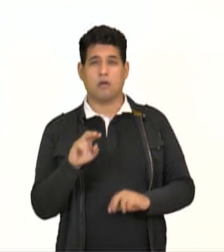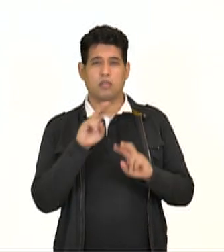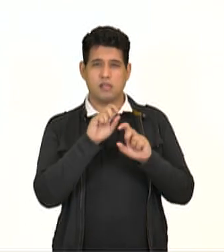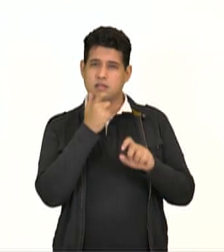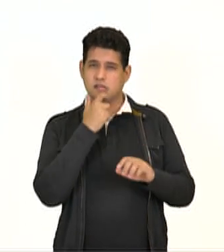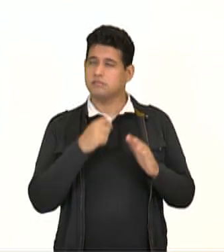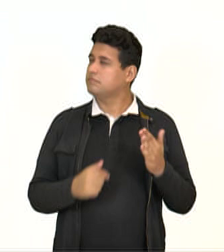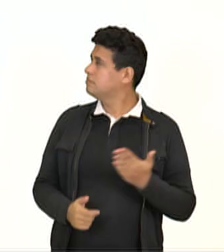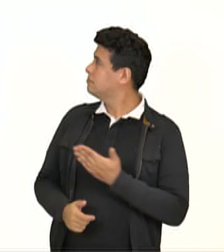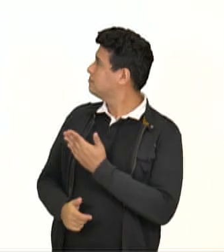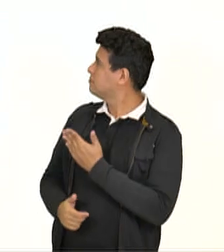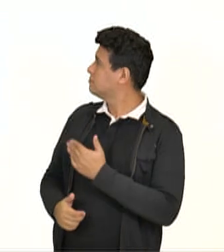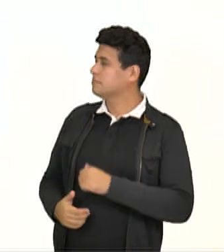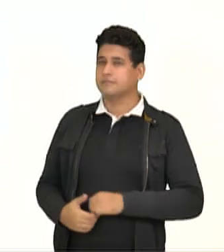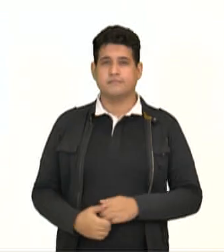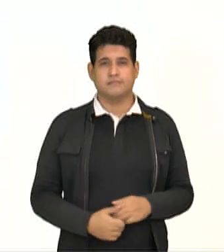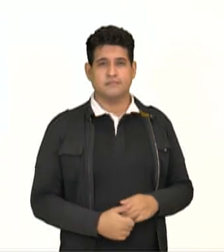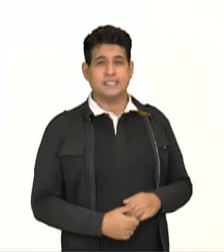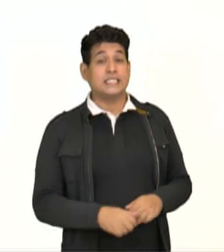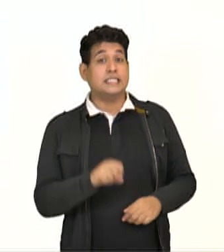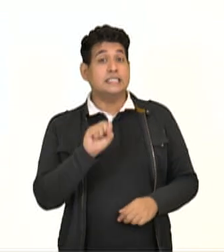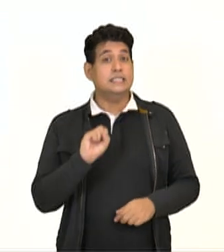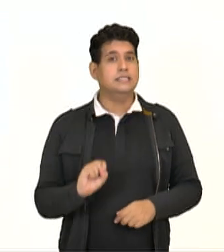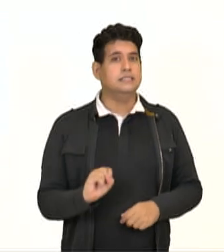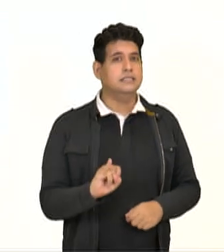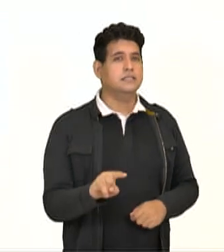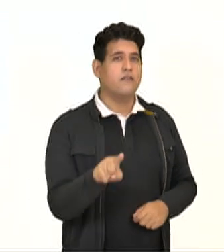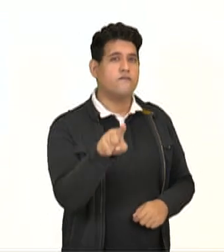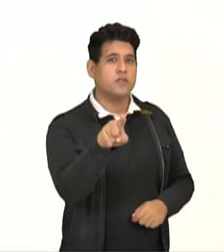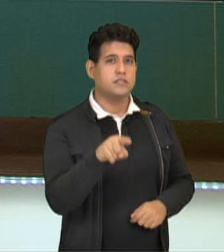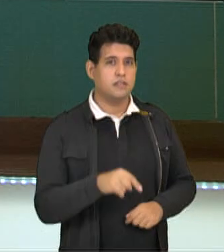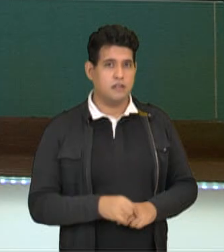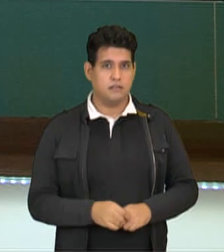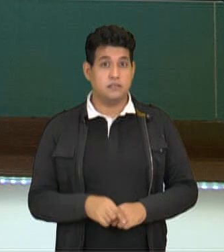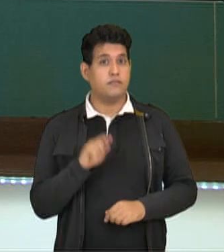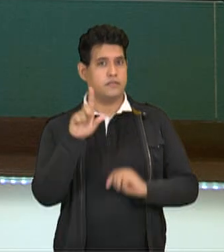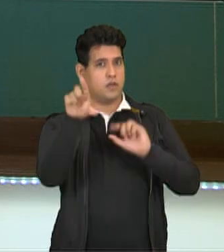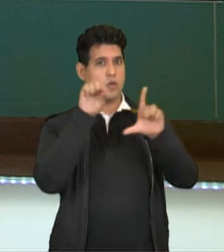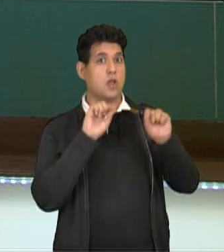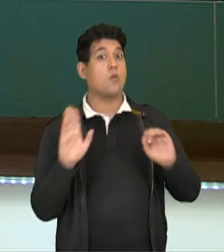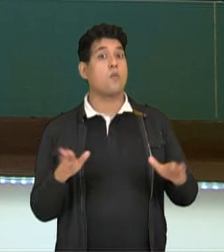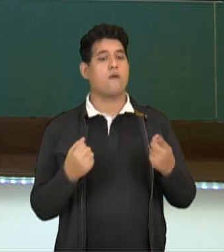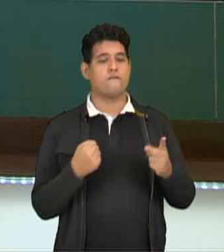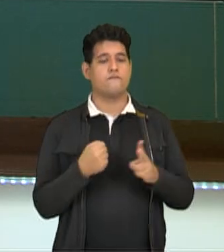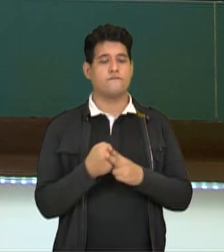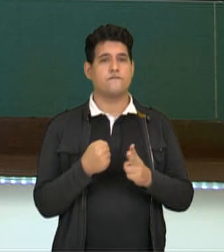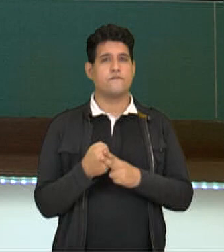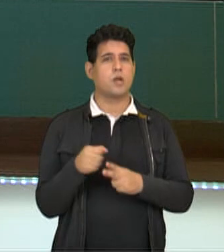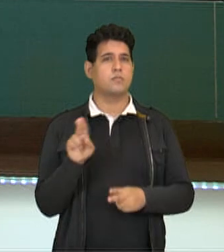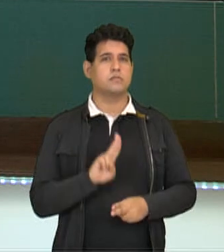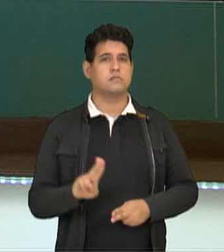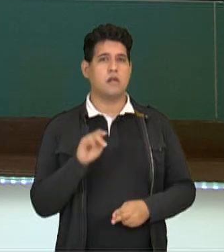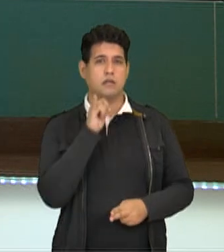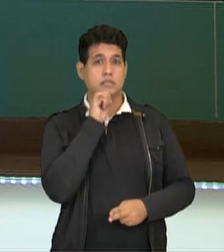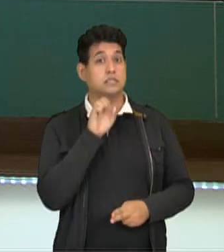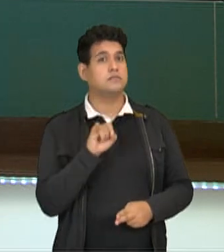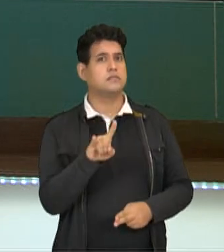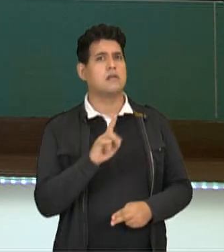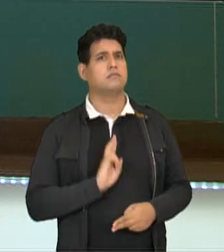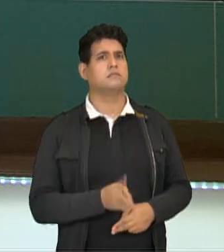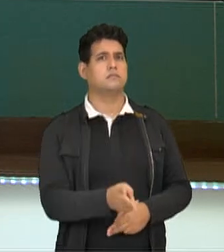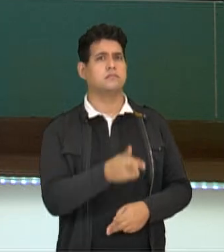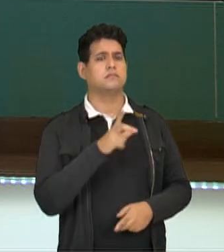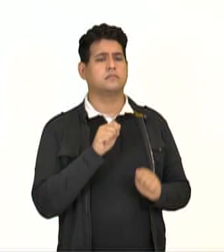always gotten. Então, se você, agora você vai escolher o verbo, o que você sempre